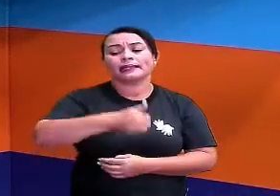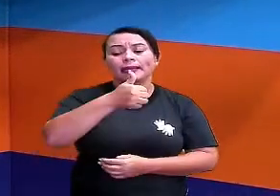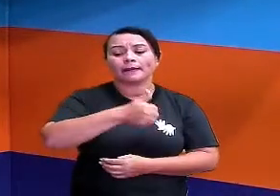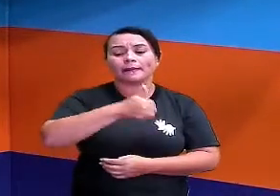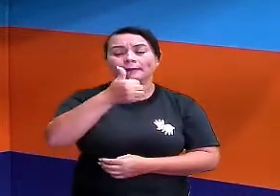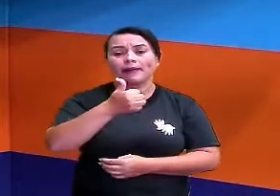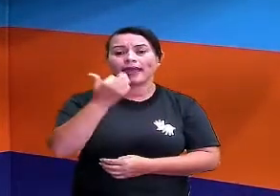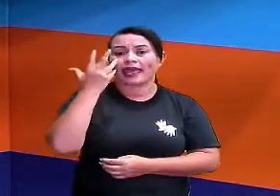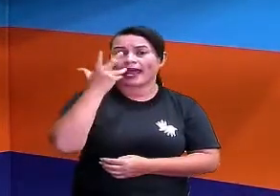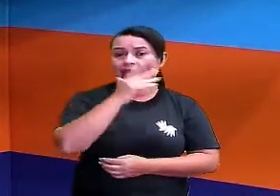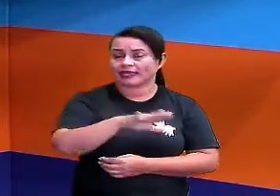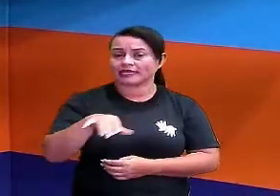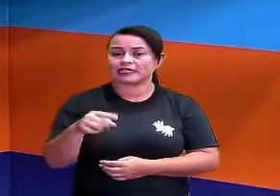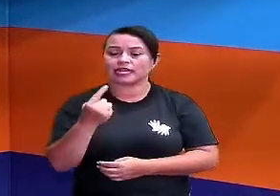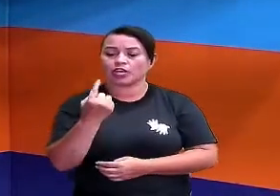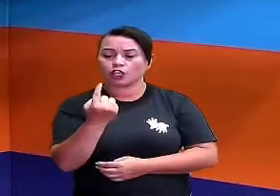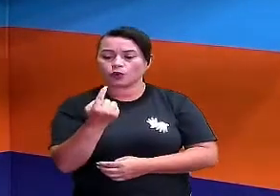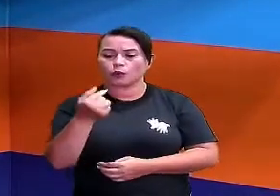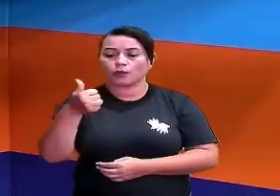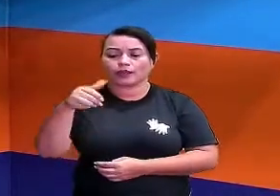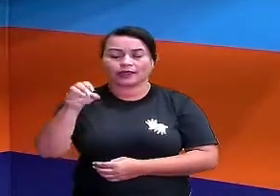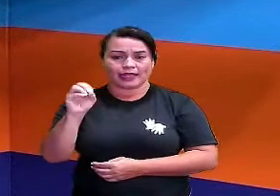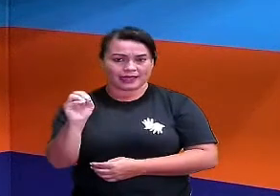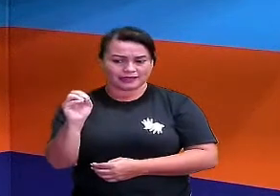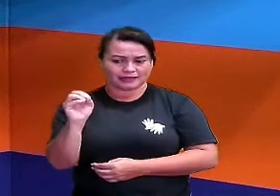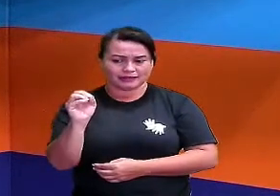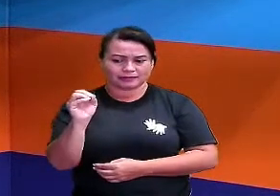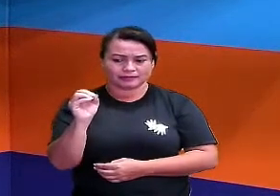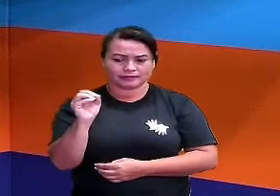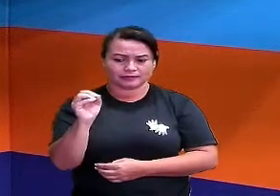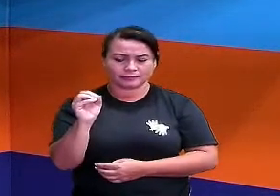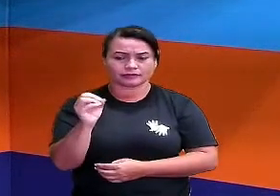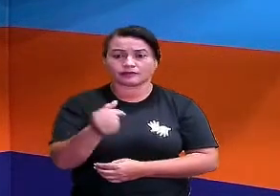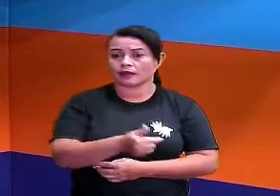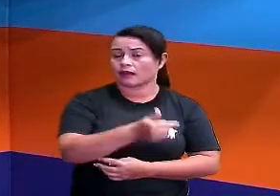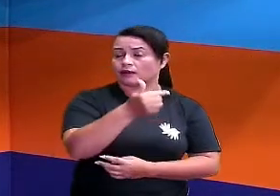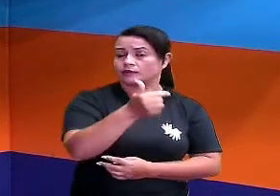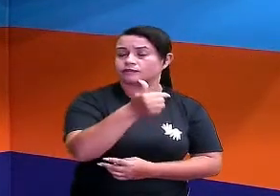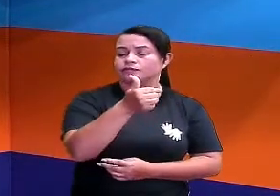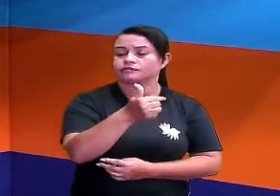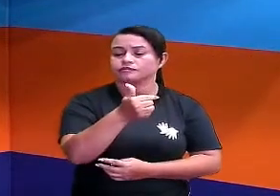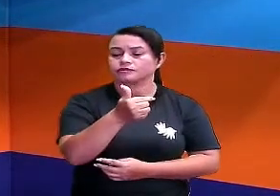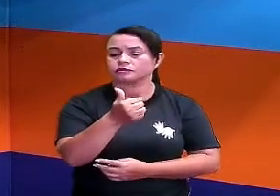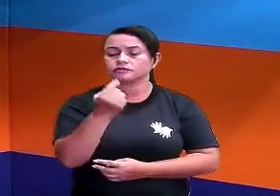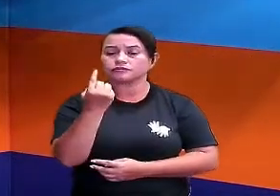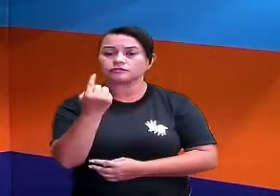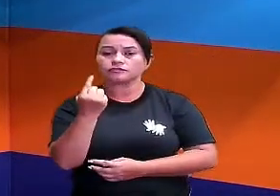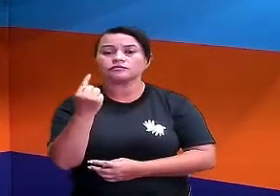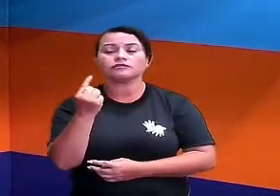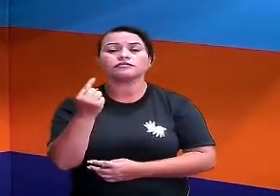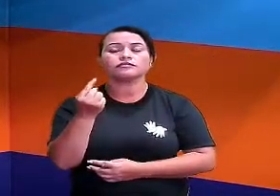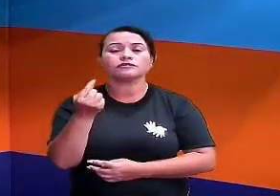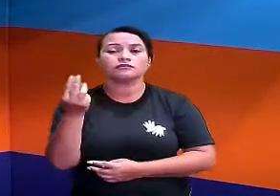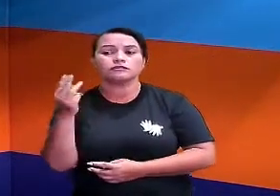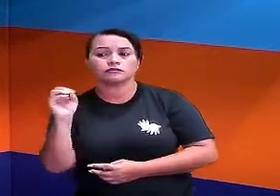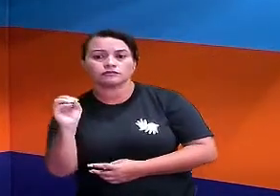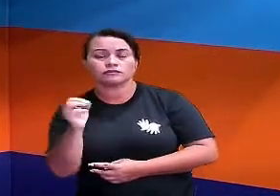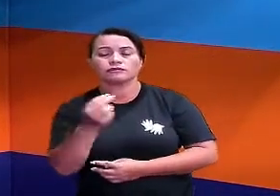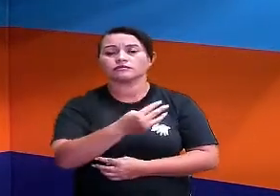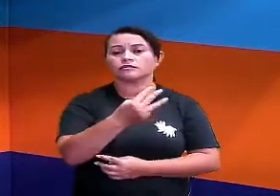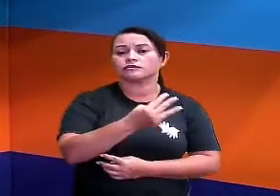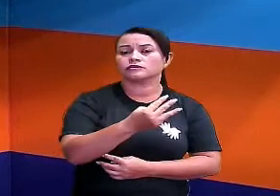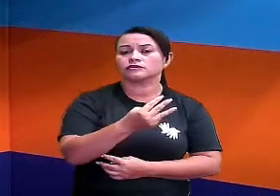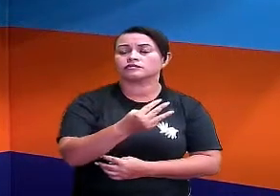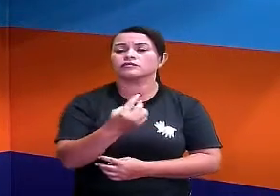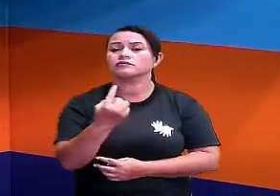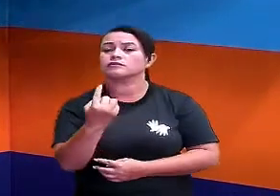a criança tem 1,10 m. Segunda consulta, 1,30 m. Terceira